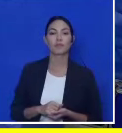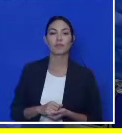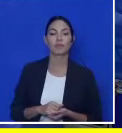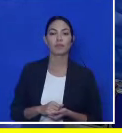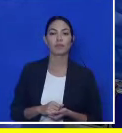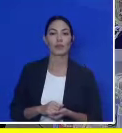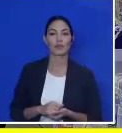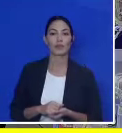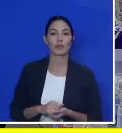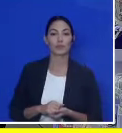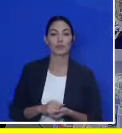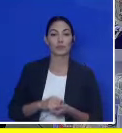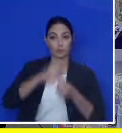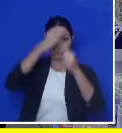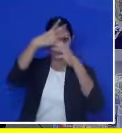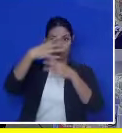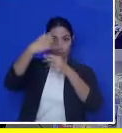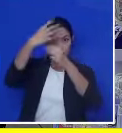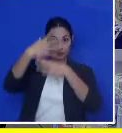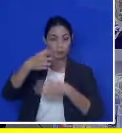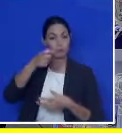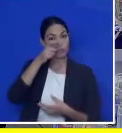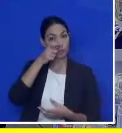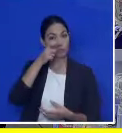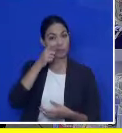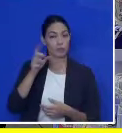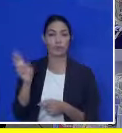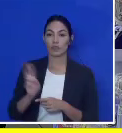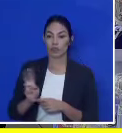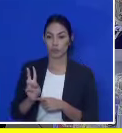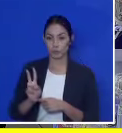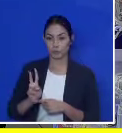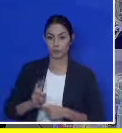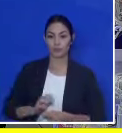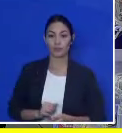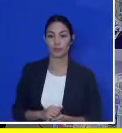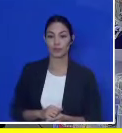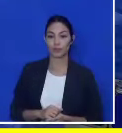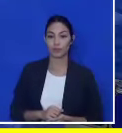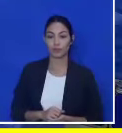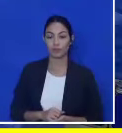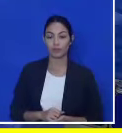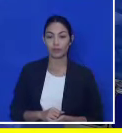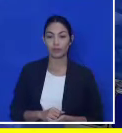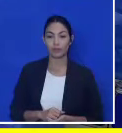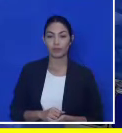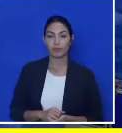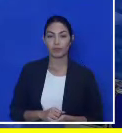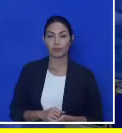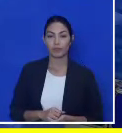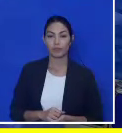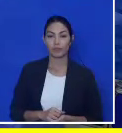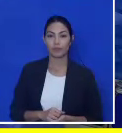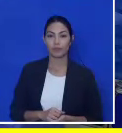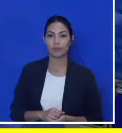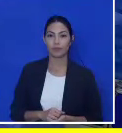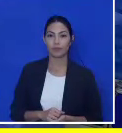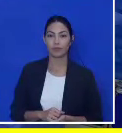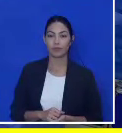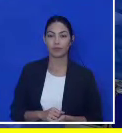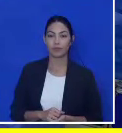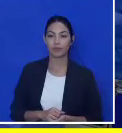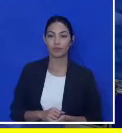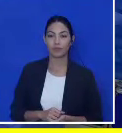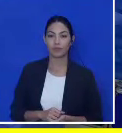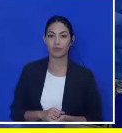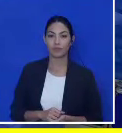reabastecimento acompanhado por nossas auditoras, aqui a Maíra de Paula e a Gisele Meira. Você tem mais uma chance de ganhar.